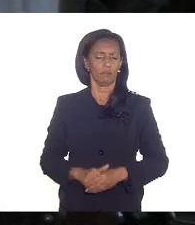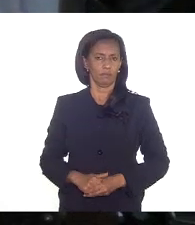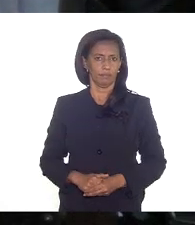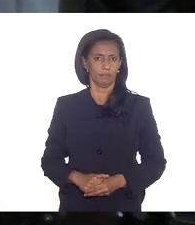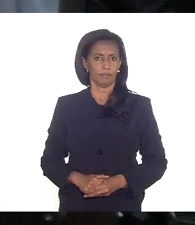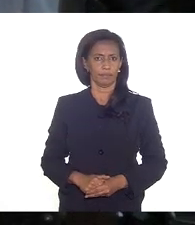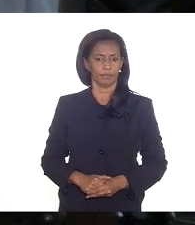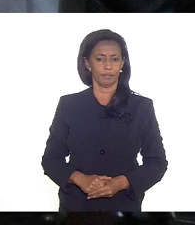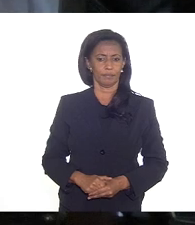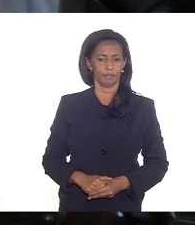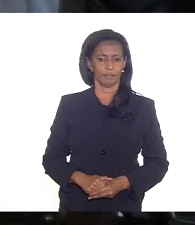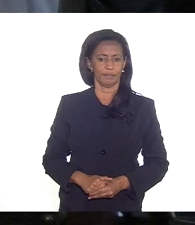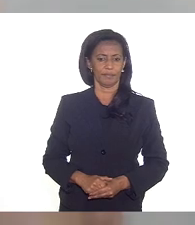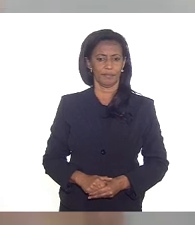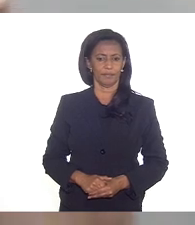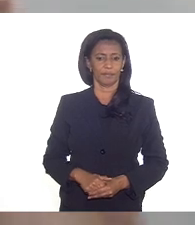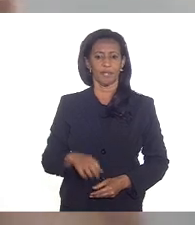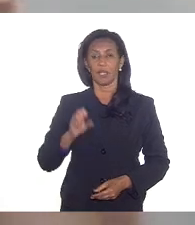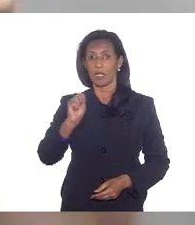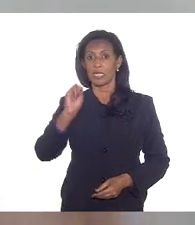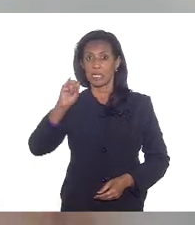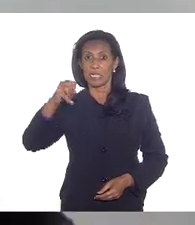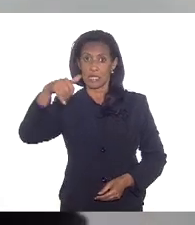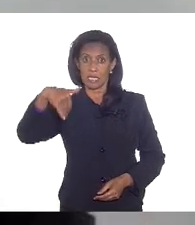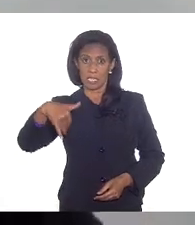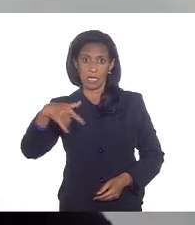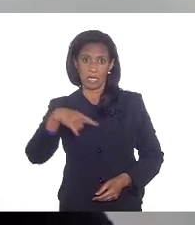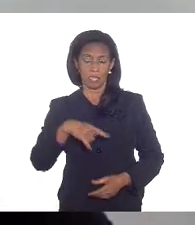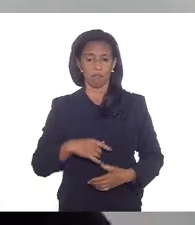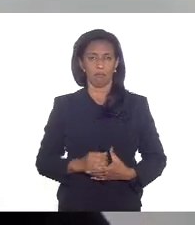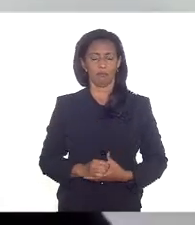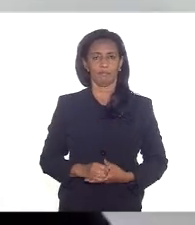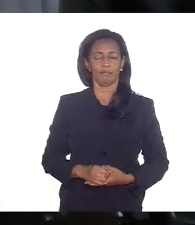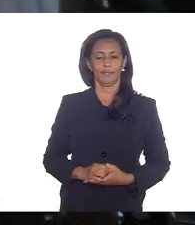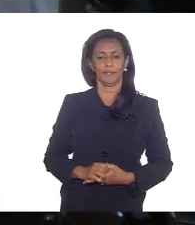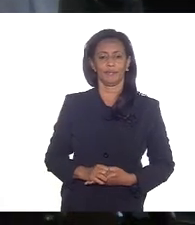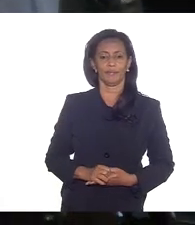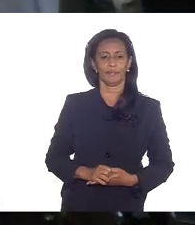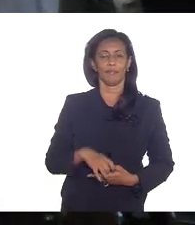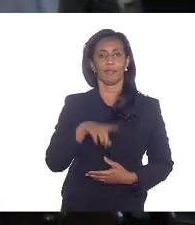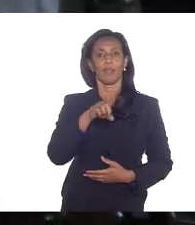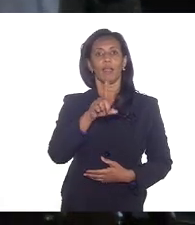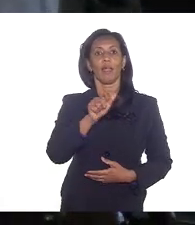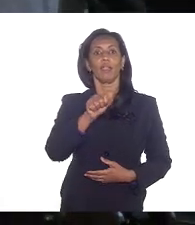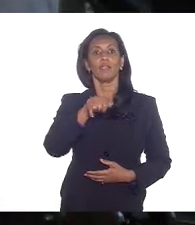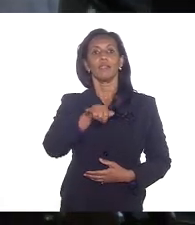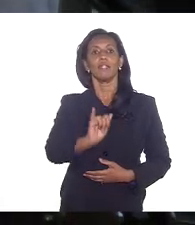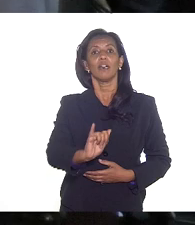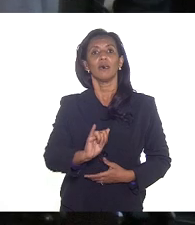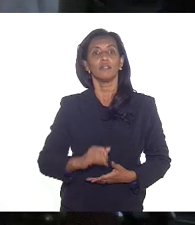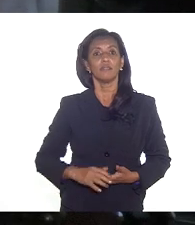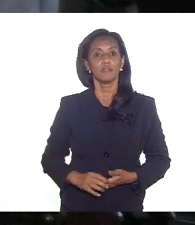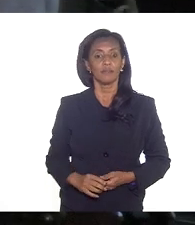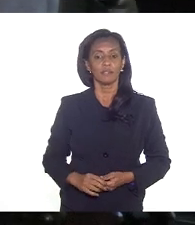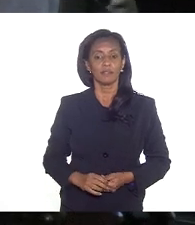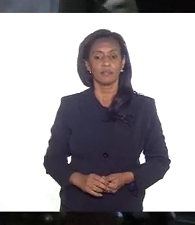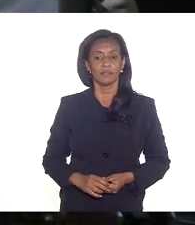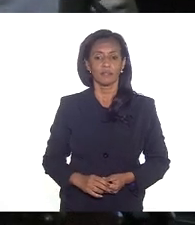a Tô sim tô sim obrigado Deputado a Dani Monteiro